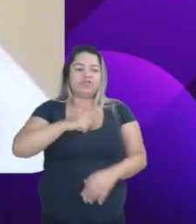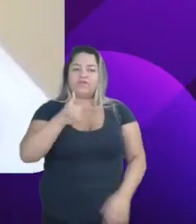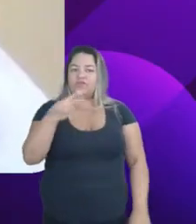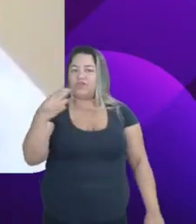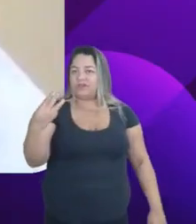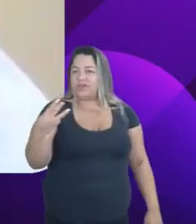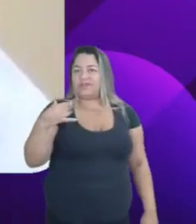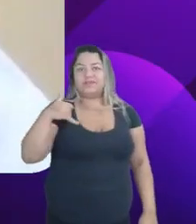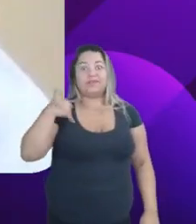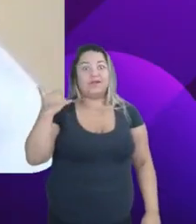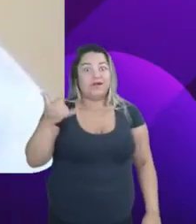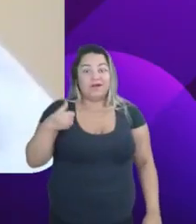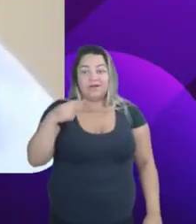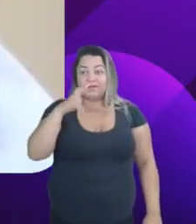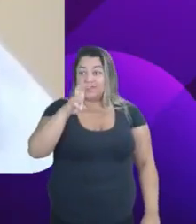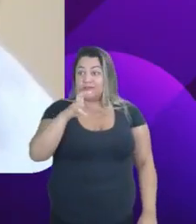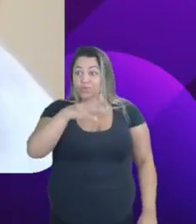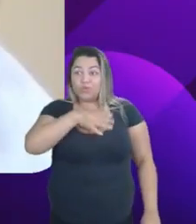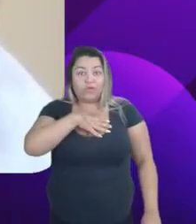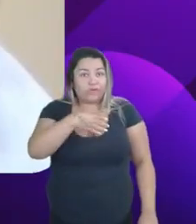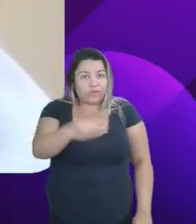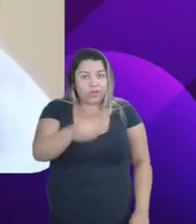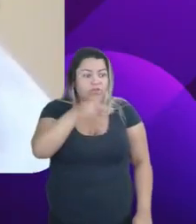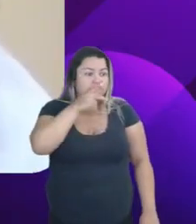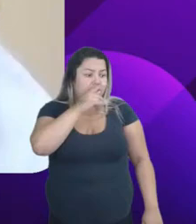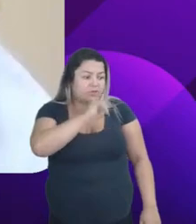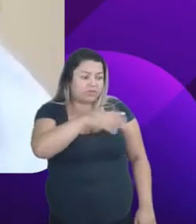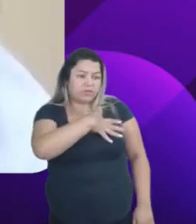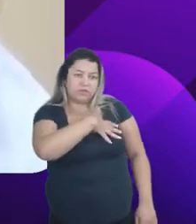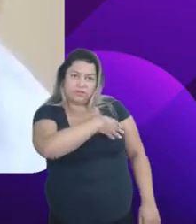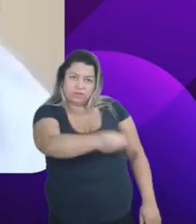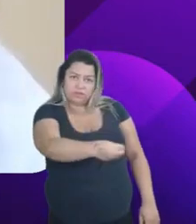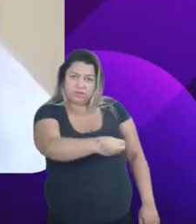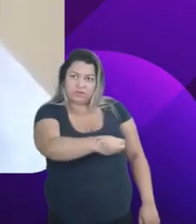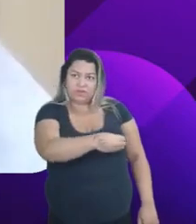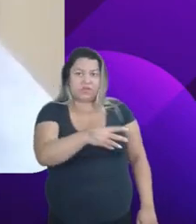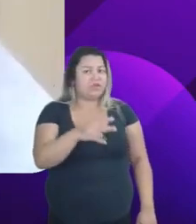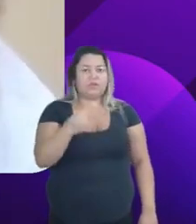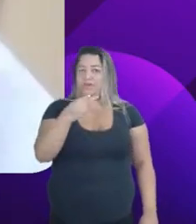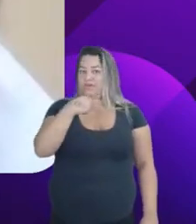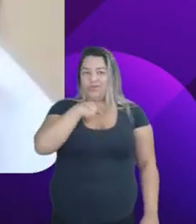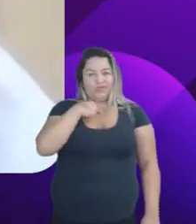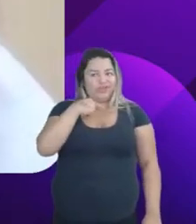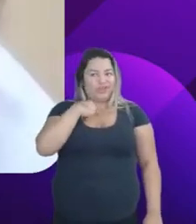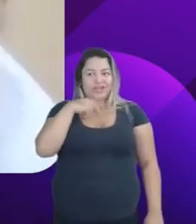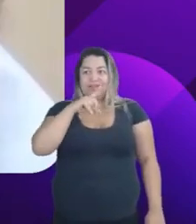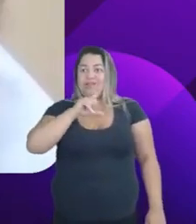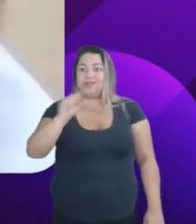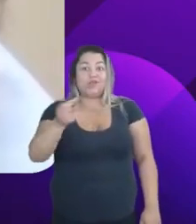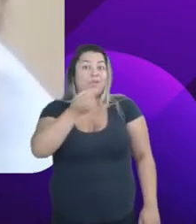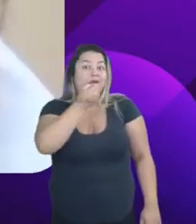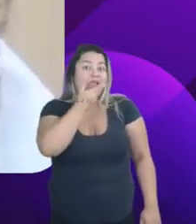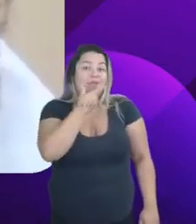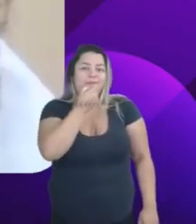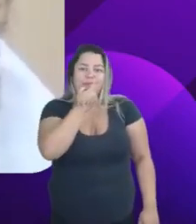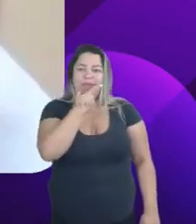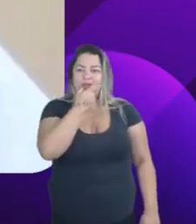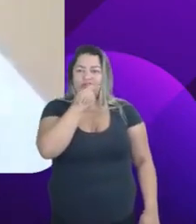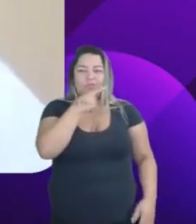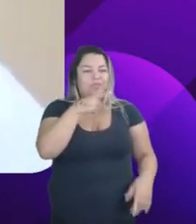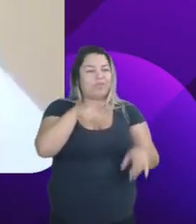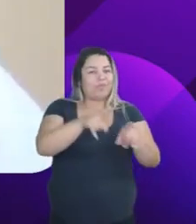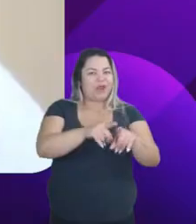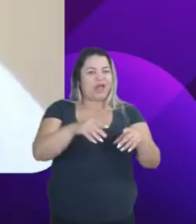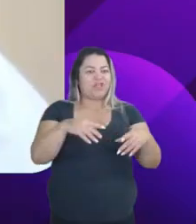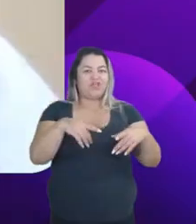anos e 5 filhos. Porque o pai dos filhos dela, dizia que ela não podia sair, tomar anticoncepcional para não sair